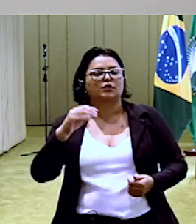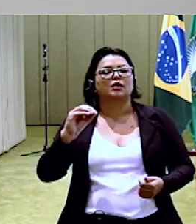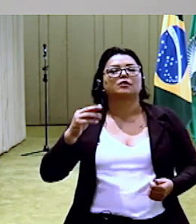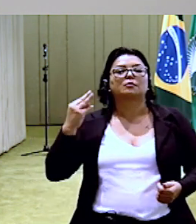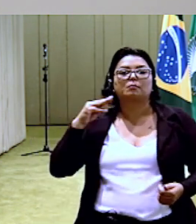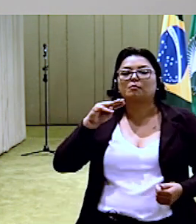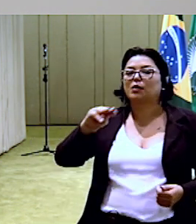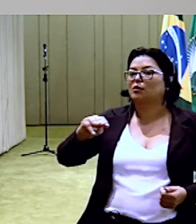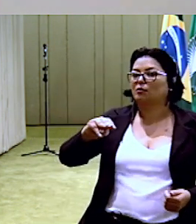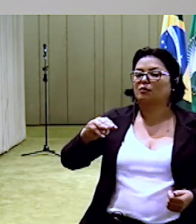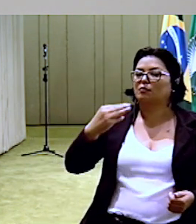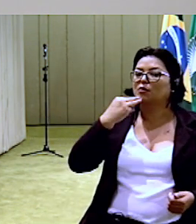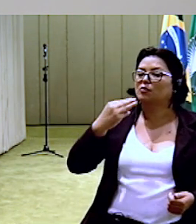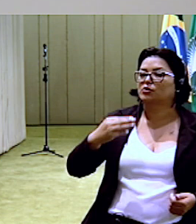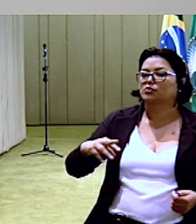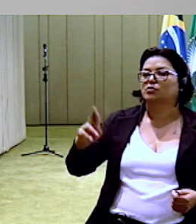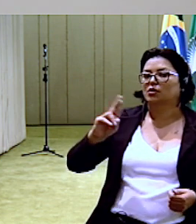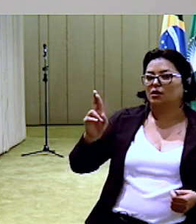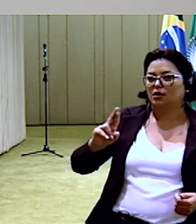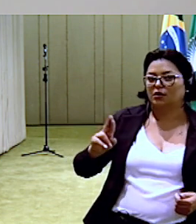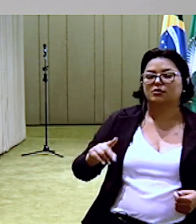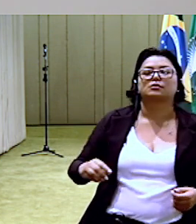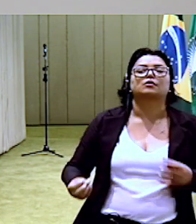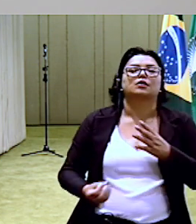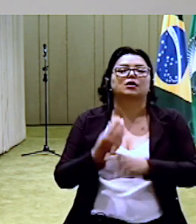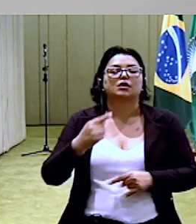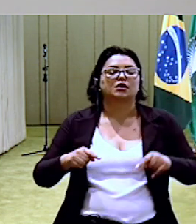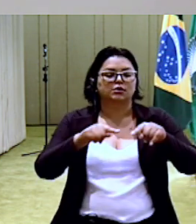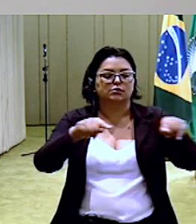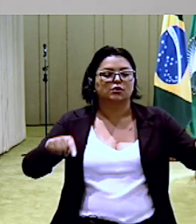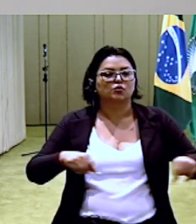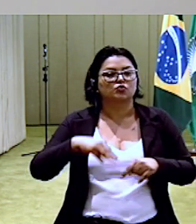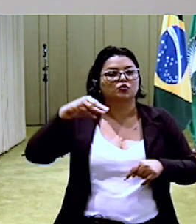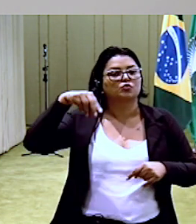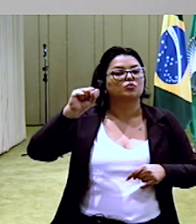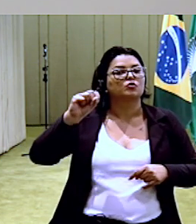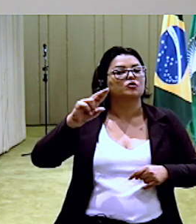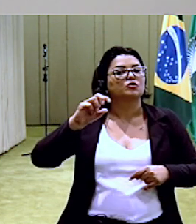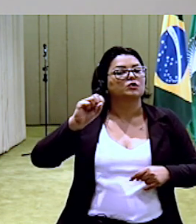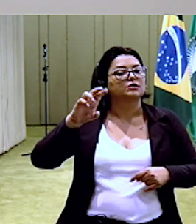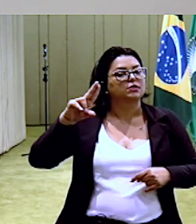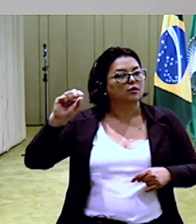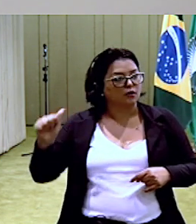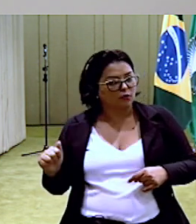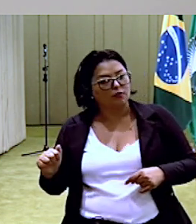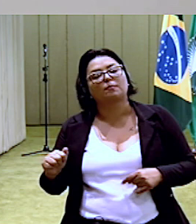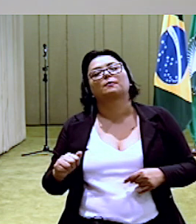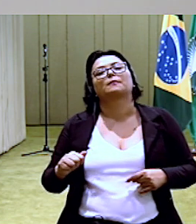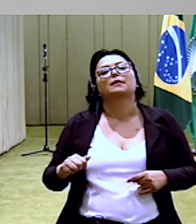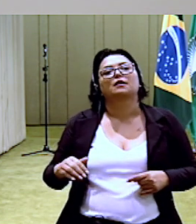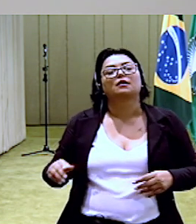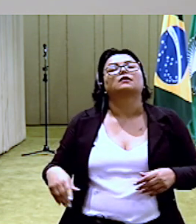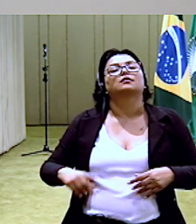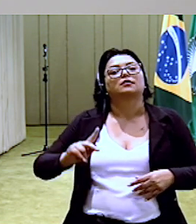o desenvolvimento do Museu do Cais do Valongo e o Território da Pequena África. A gente levantou esses 10 milhões de reais,